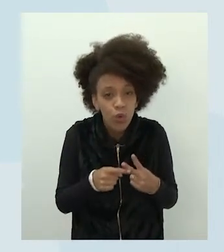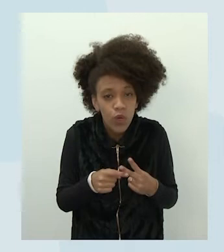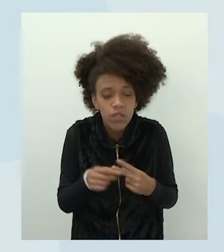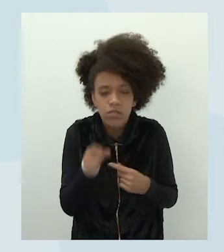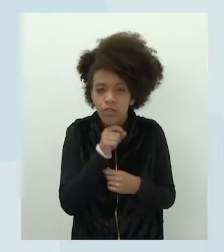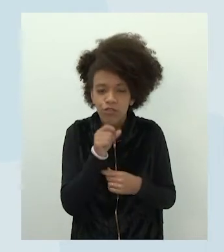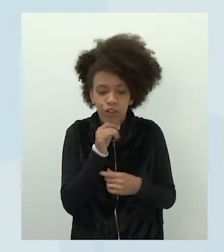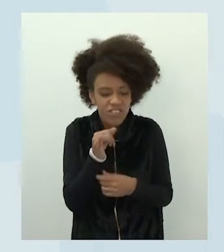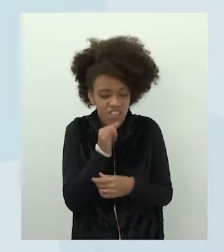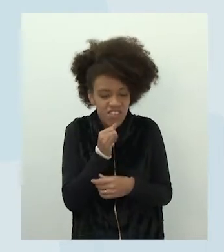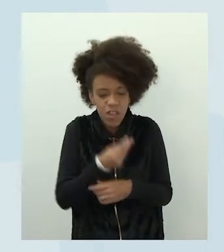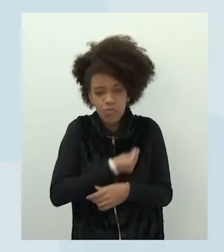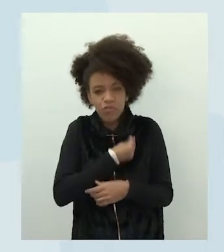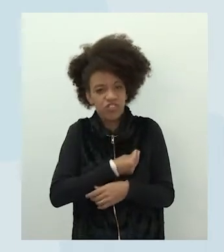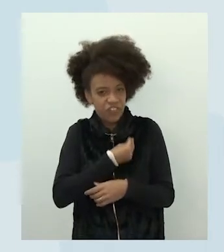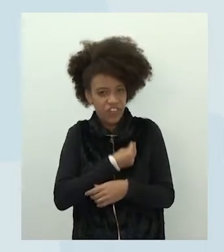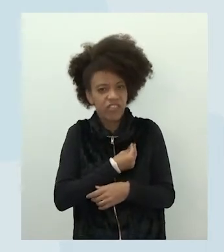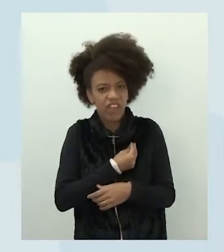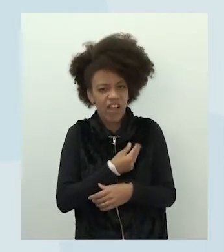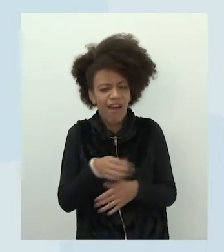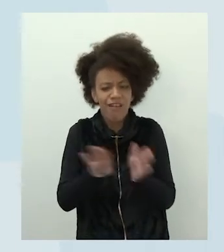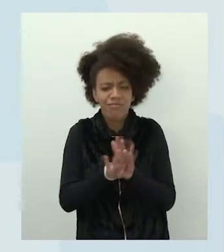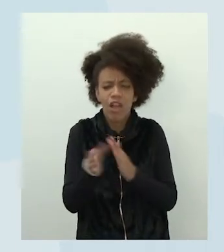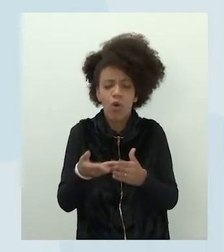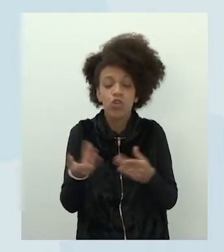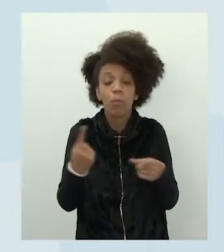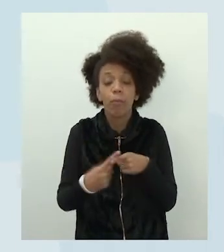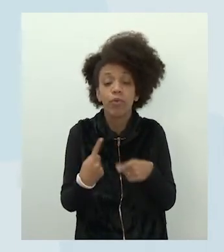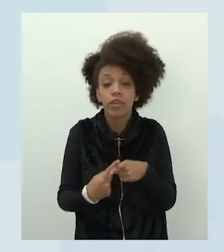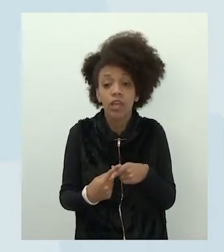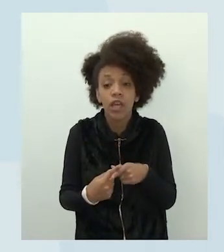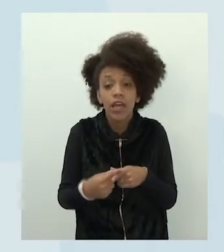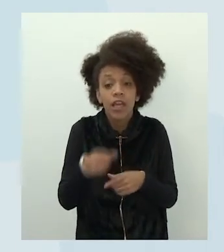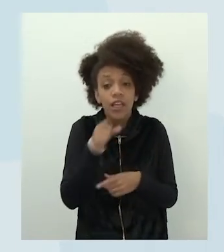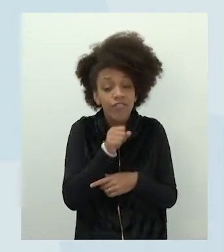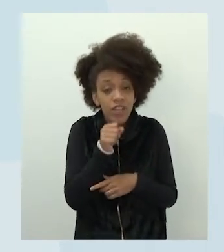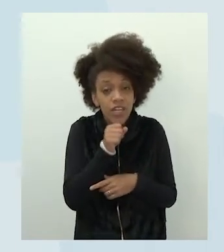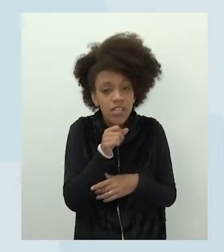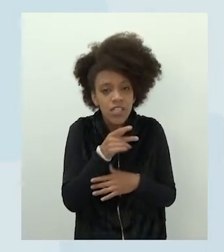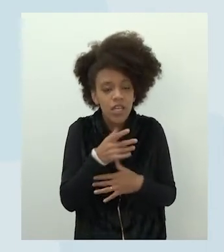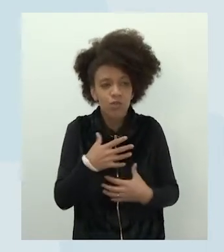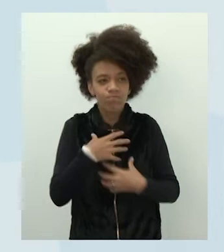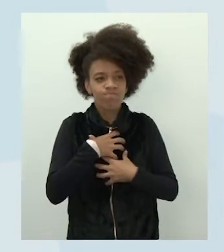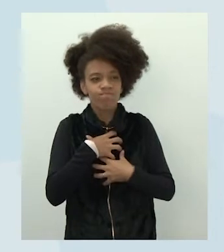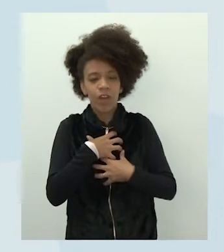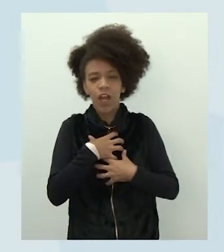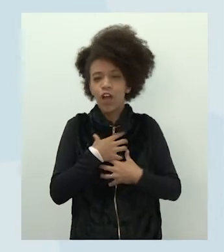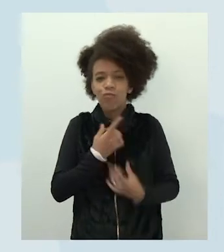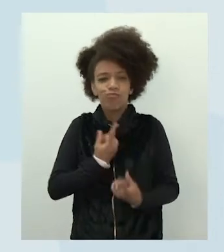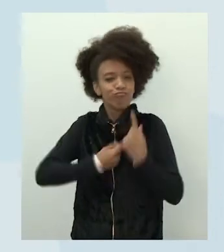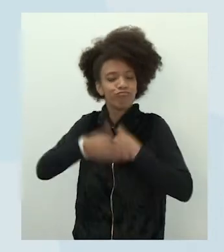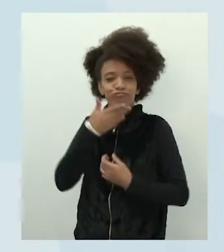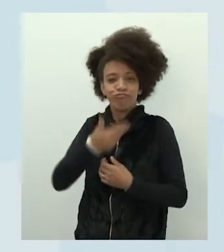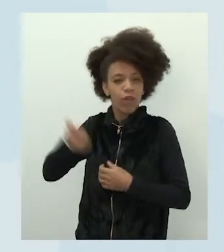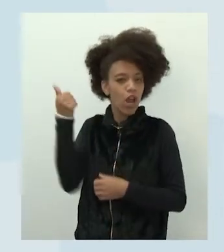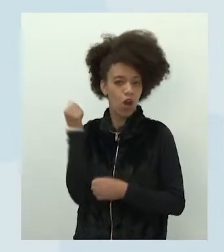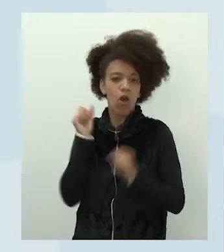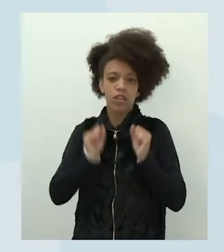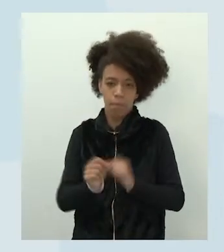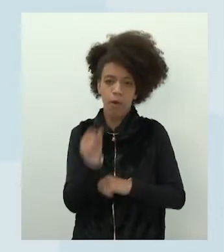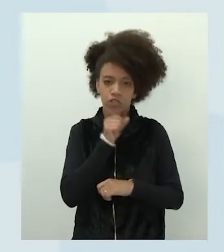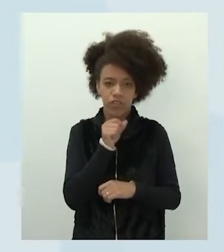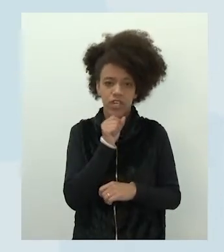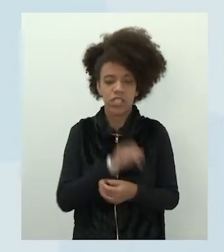meu exemplo, são meu exemplo até hoje, porque envelheceram, acho que da melhor forma que se pode